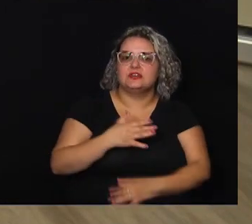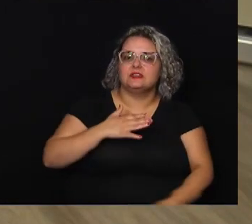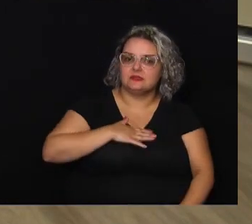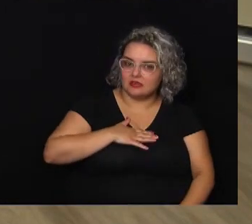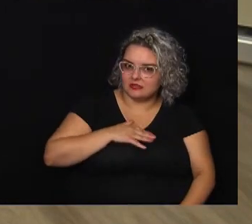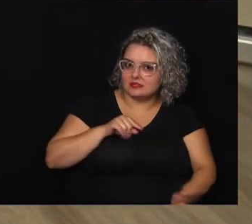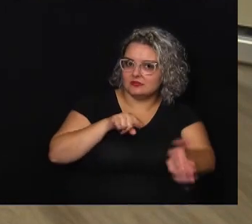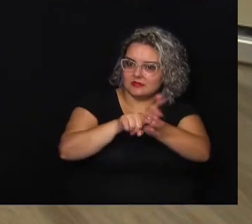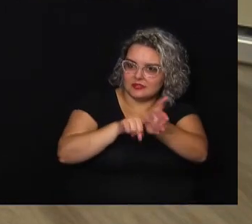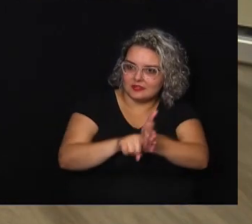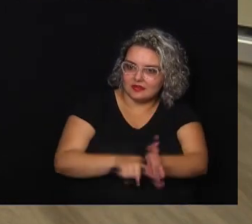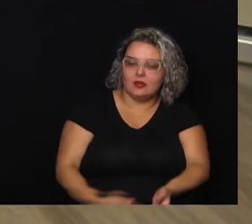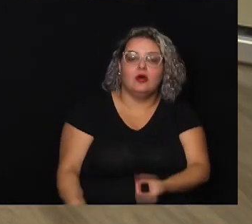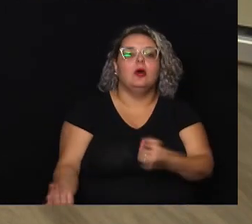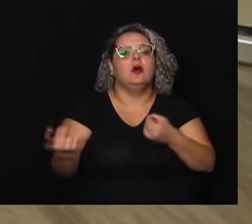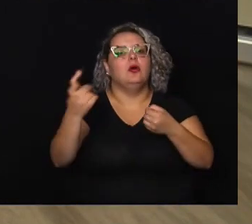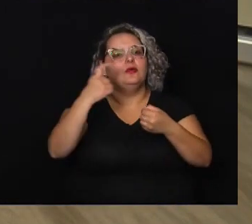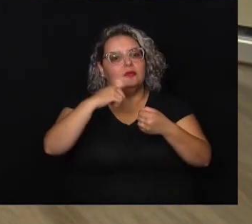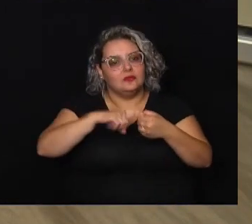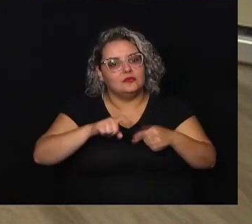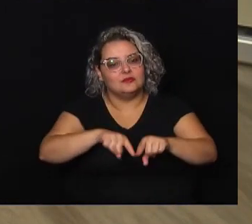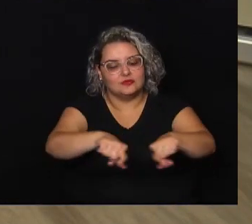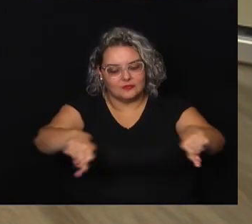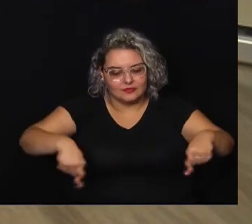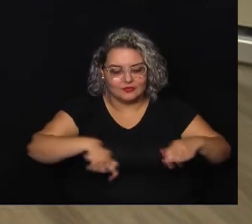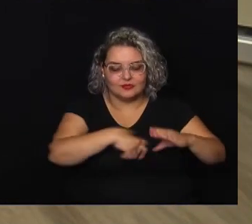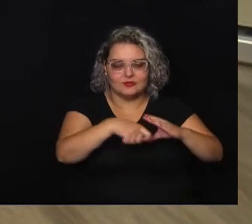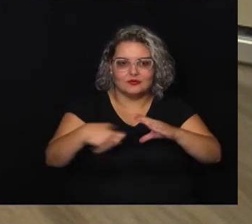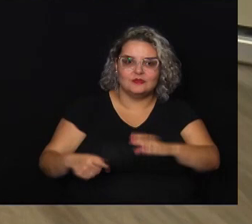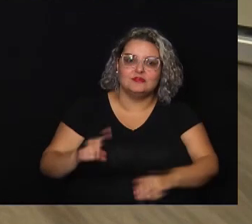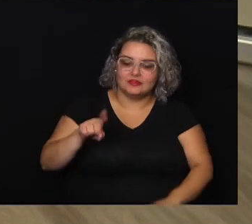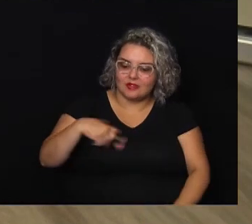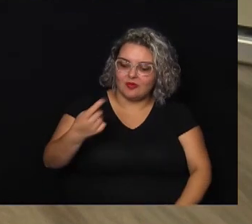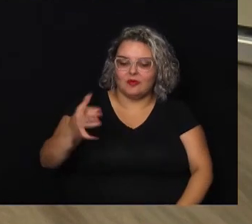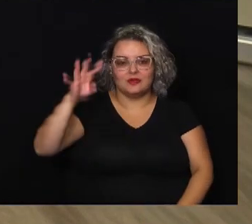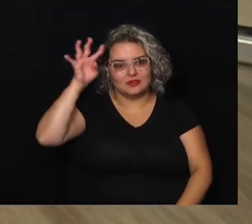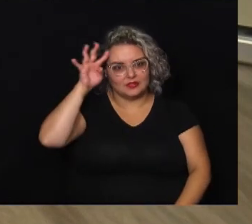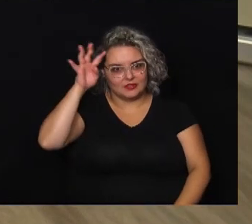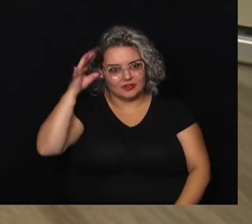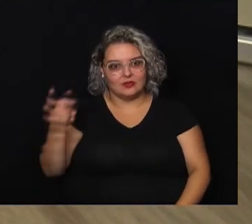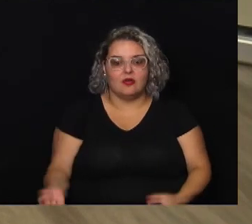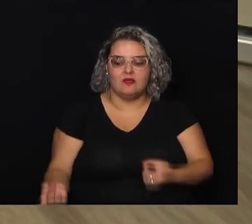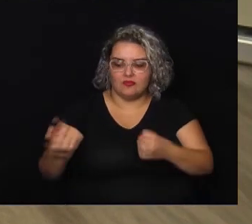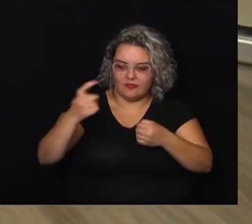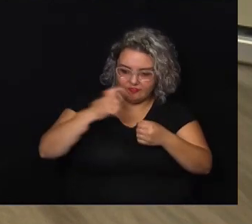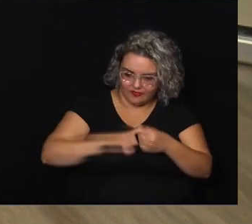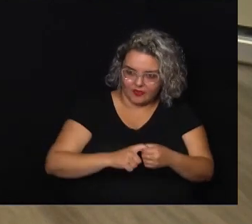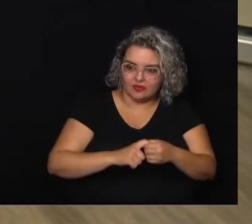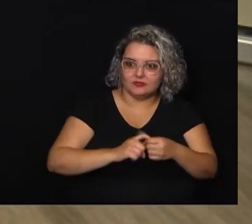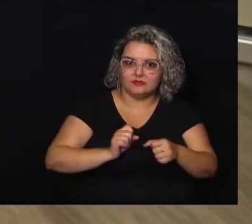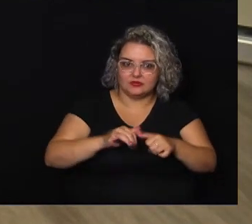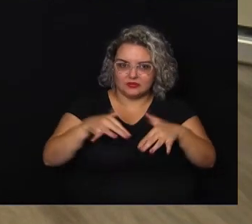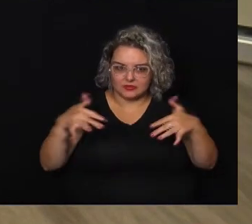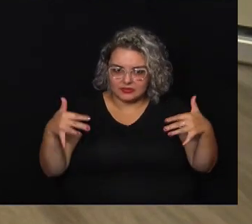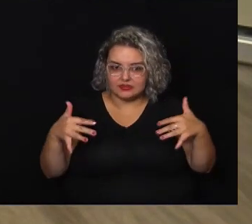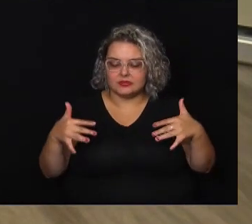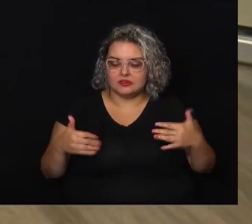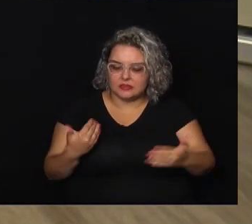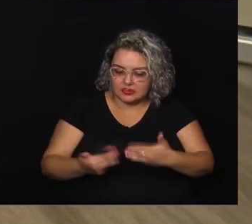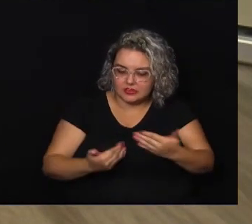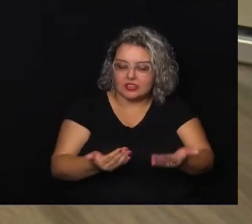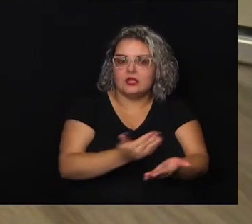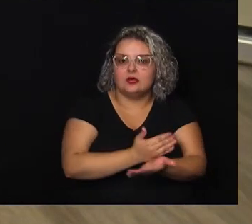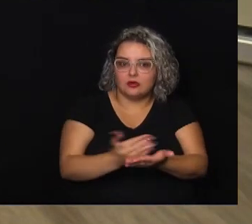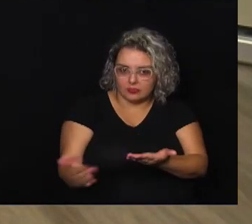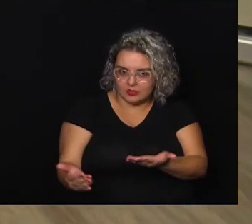parte, retornamos então aqui para o nosso estúdio. A partir da próxima quarta-feira, retorno ao plenário. E aí começa